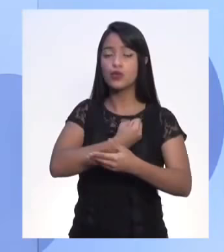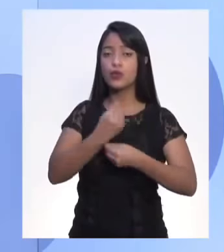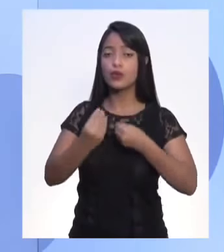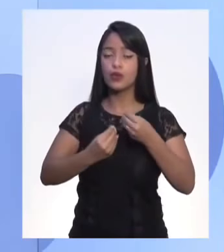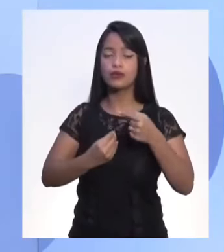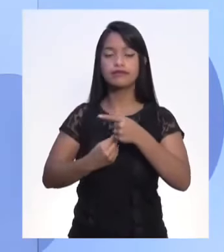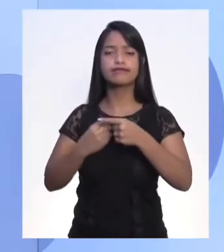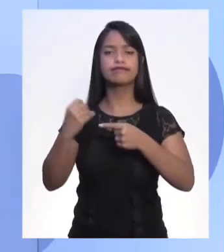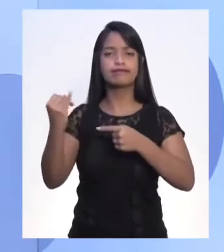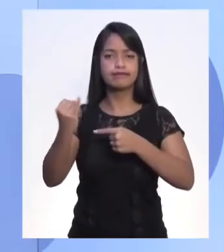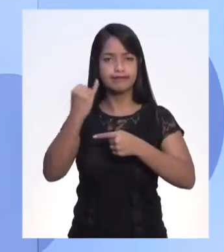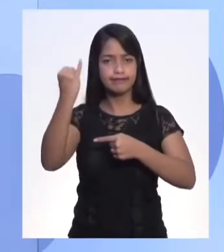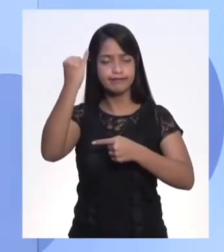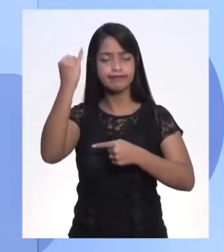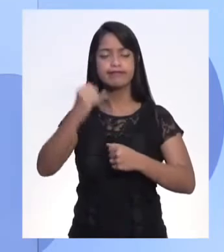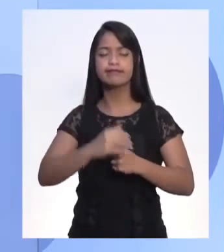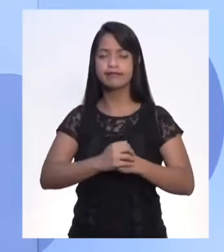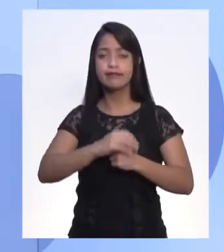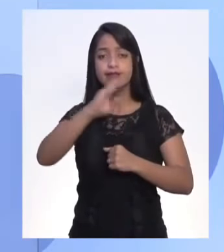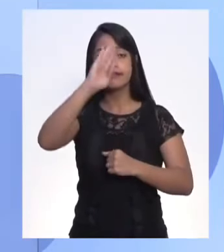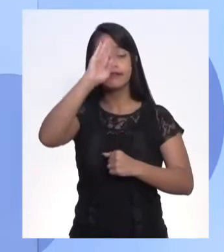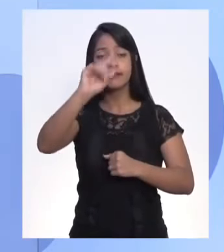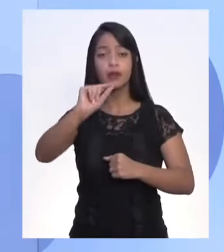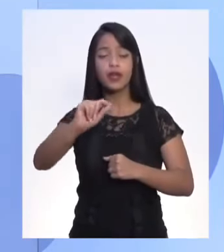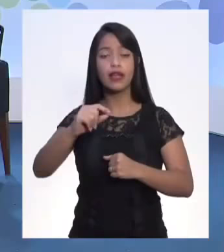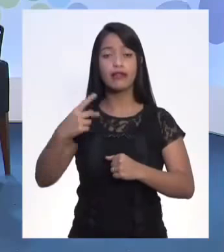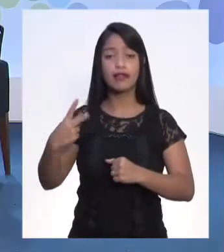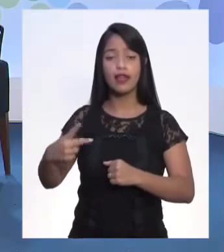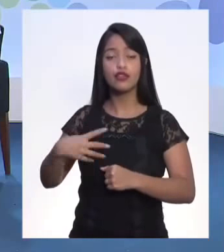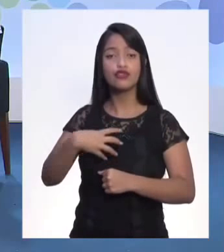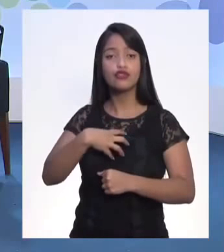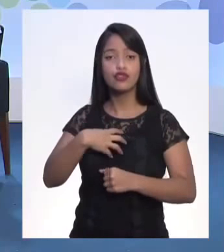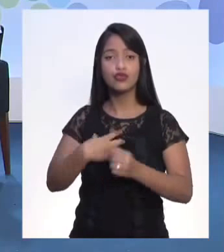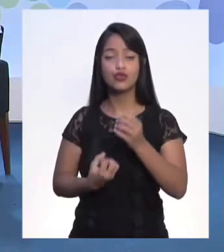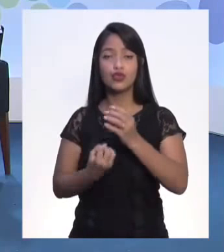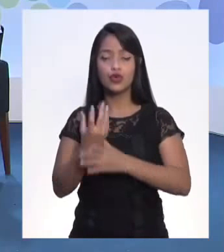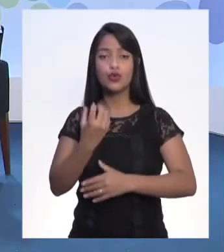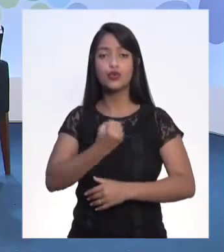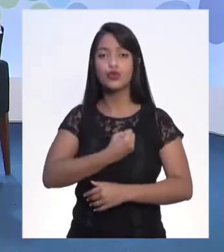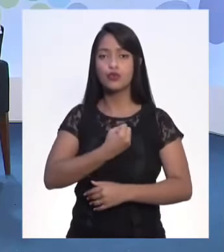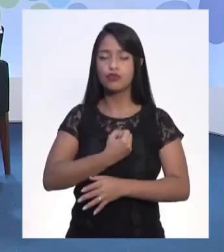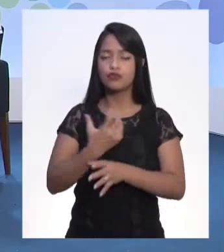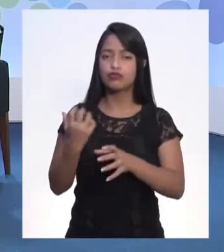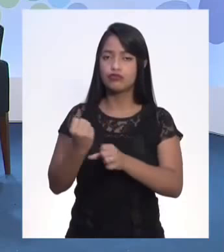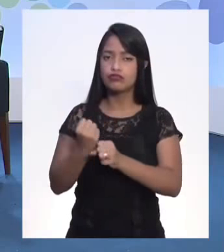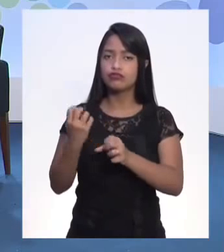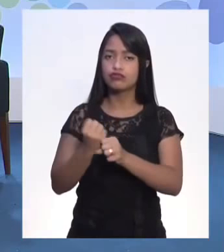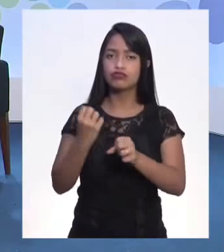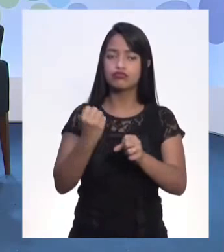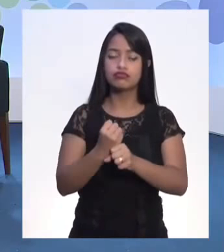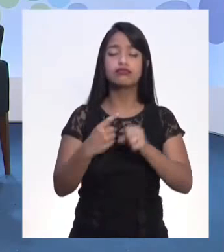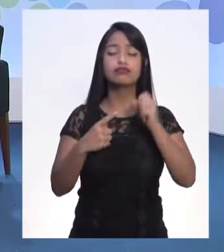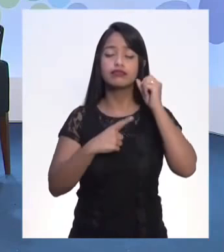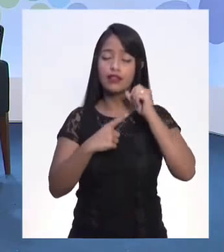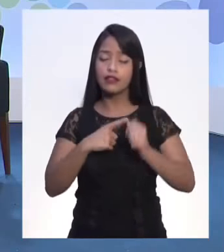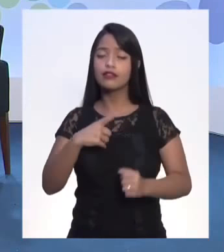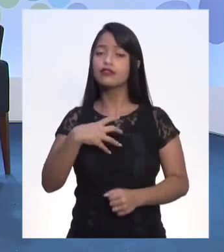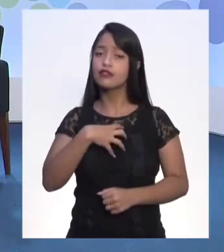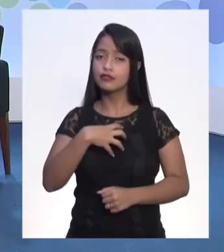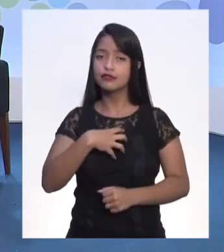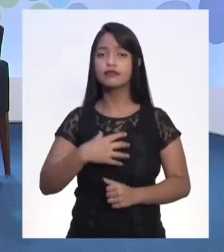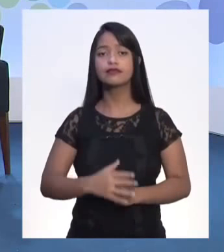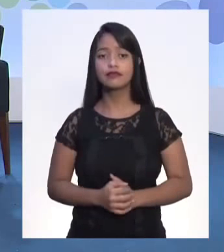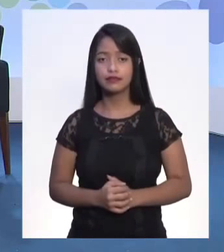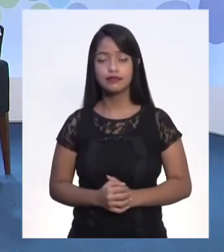da nossa história e essa questão principalmente do sistema numérico Né verdade não temos como não tem jeito